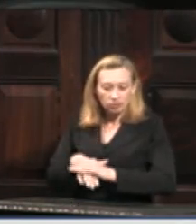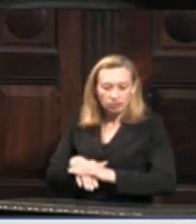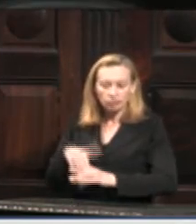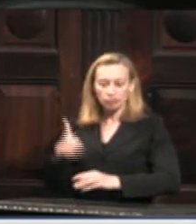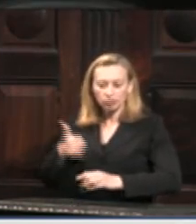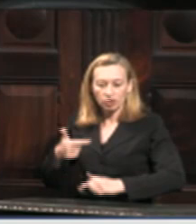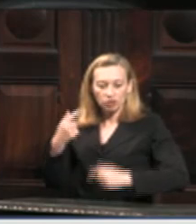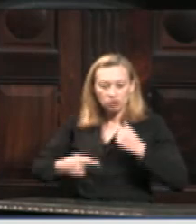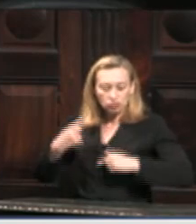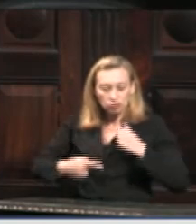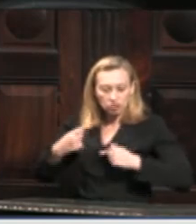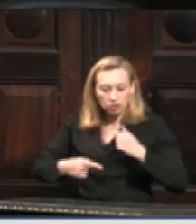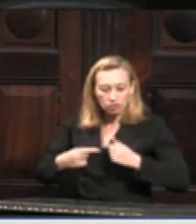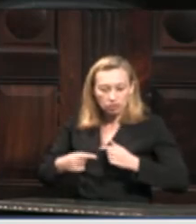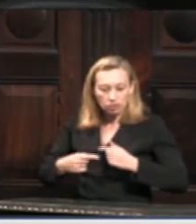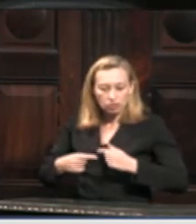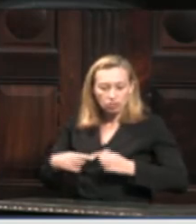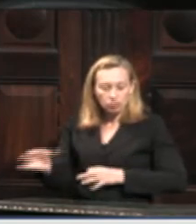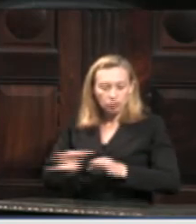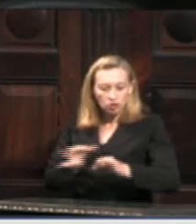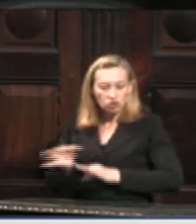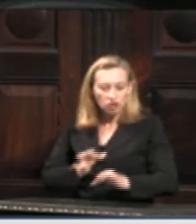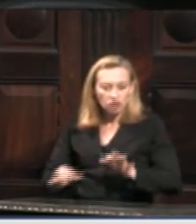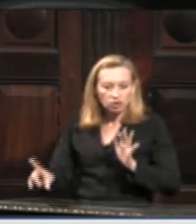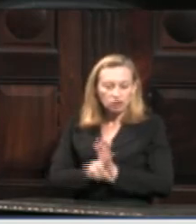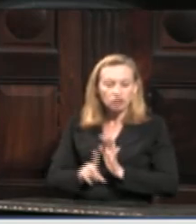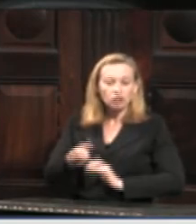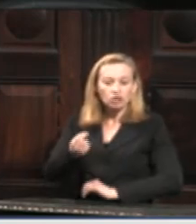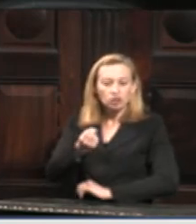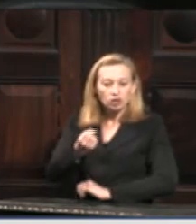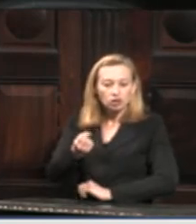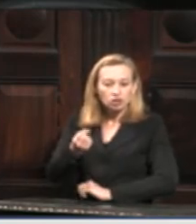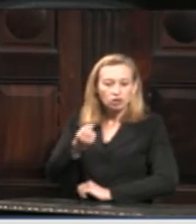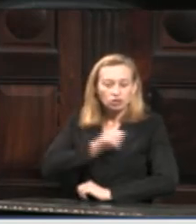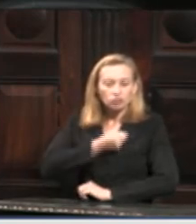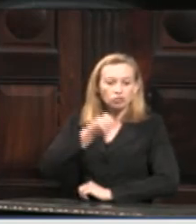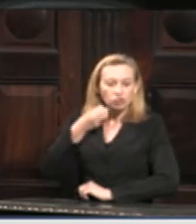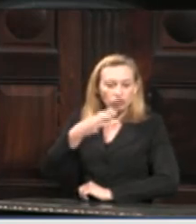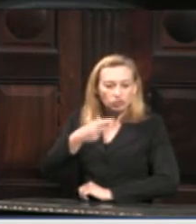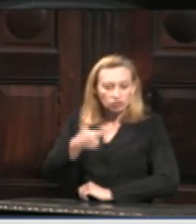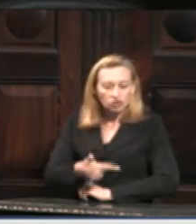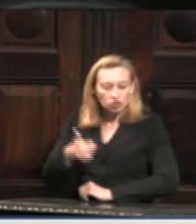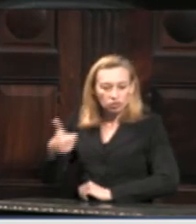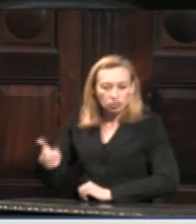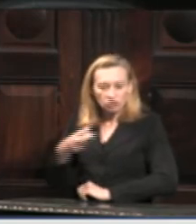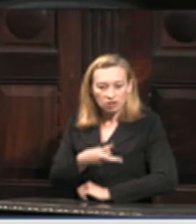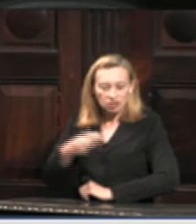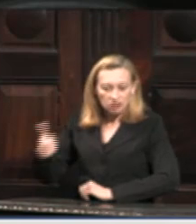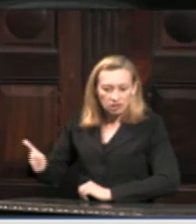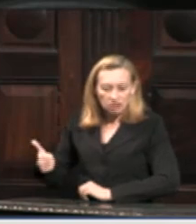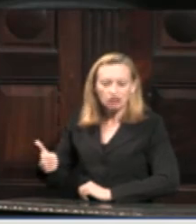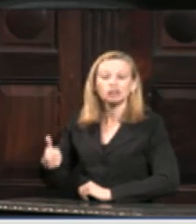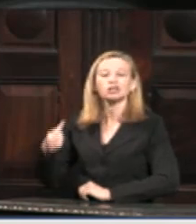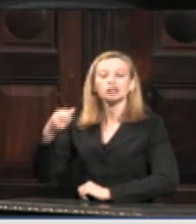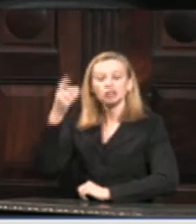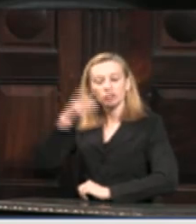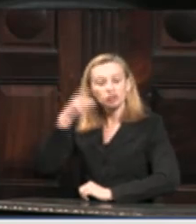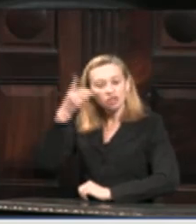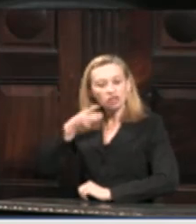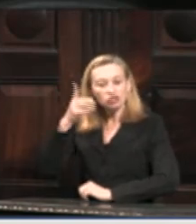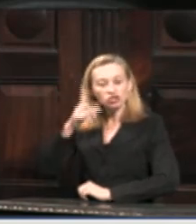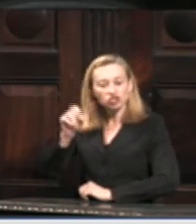primeira discussão, projeto número 2161 de 2013, de autoria do deputado Dica. Projeto de